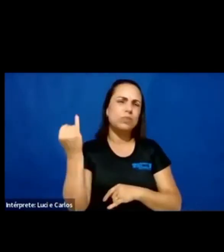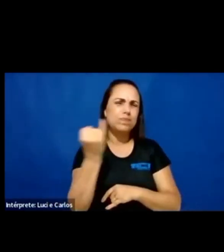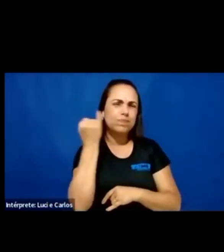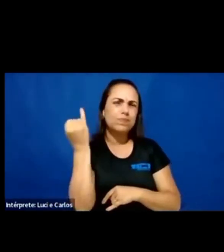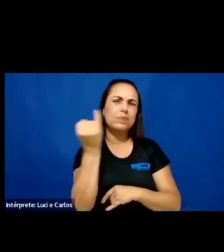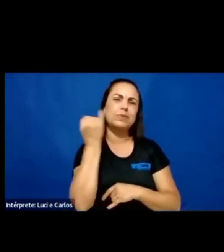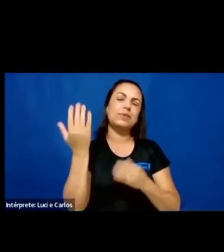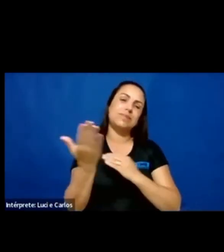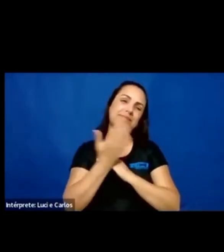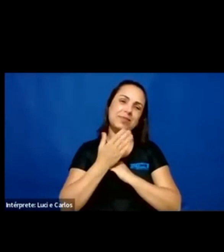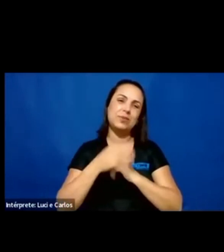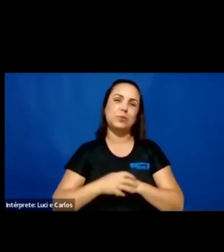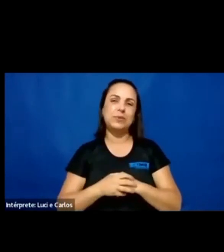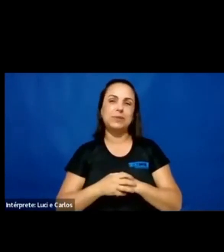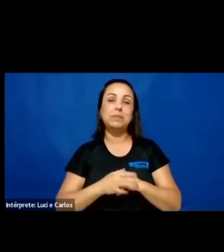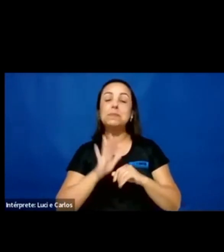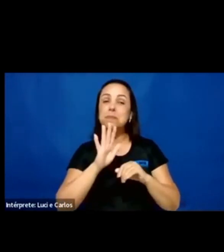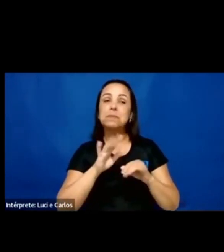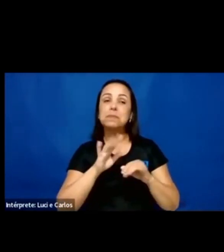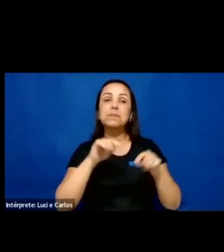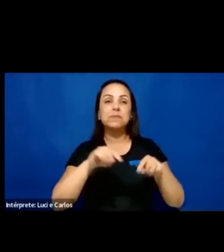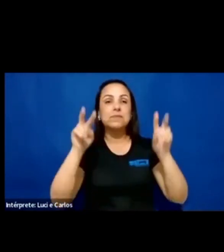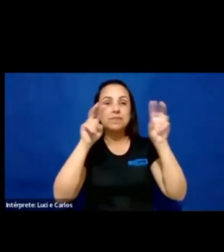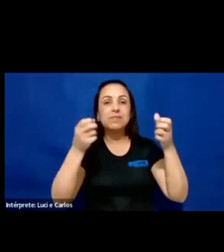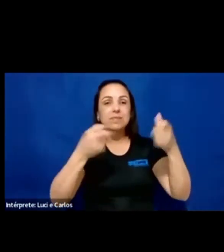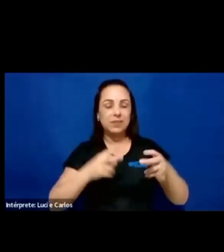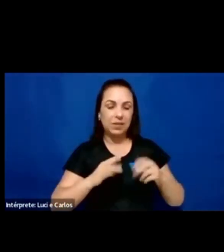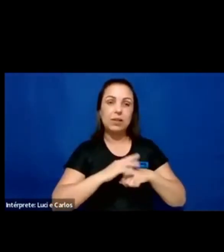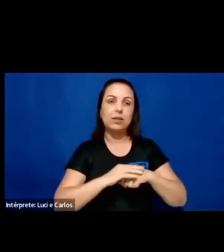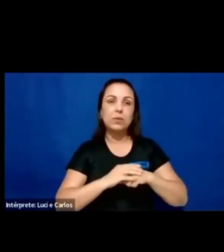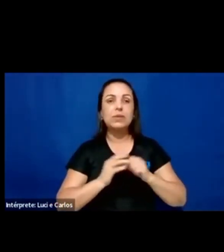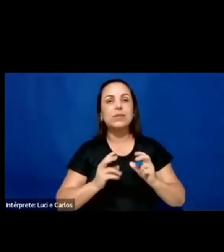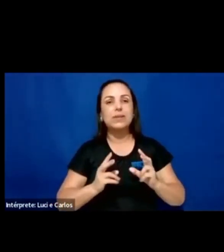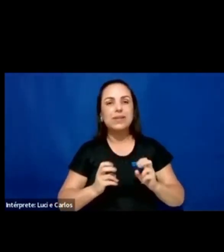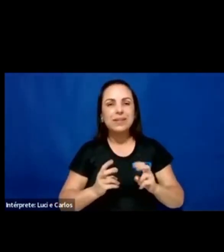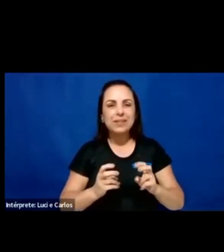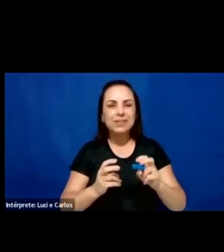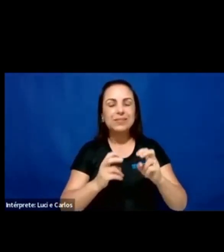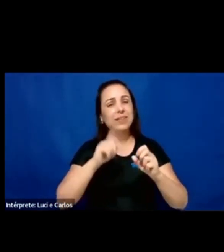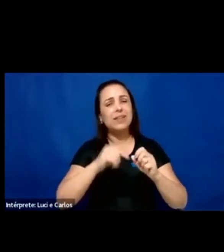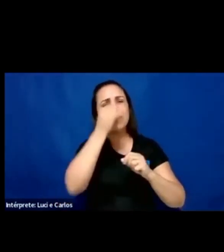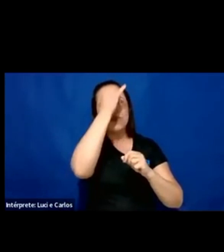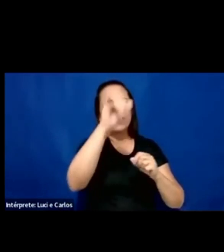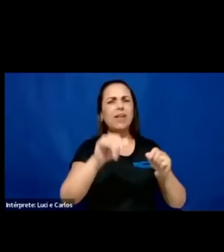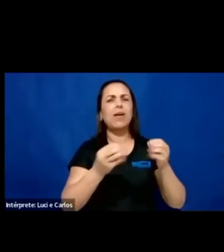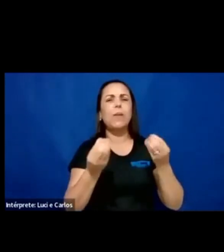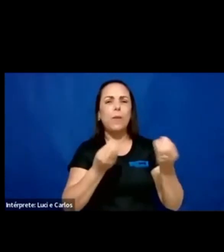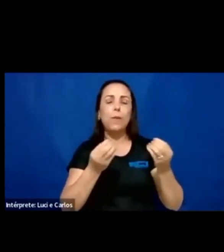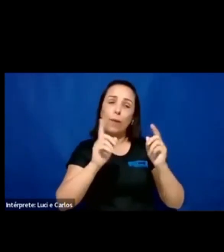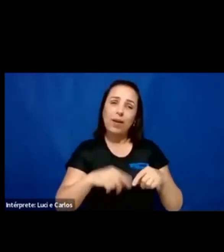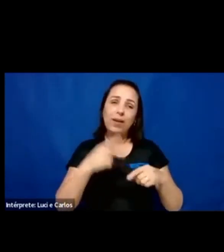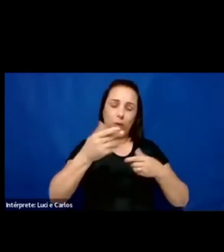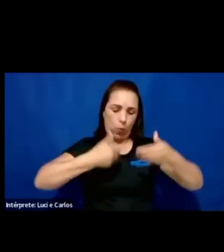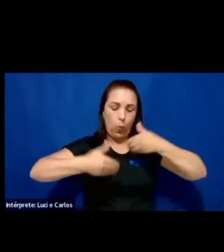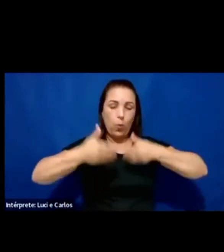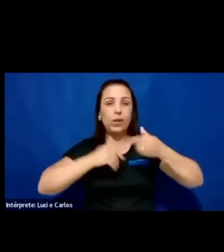boa alimentação e ter uma água de qualidade para beber. Como eu expliquei para vocês, a água magneticamente tratada, ela tem um efeito